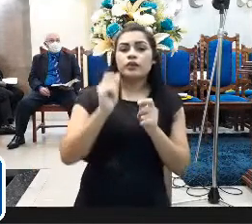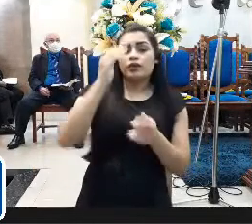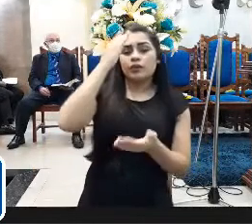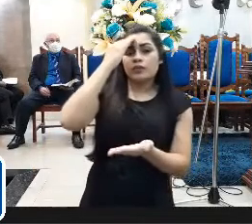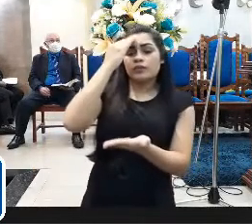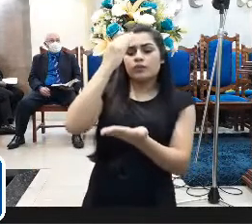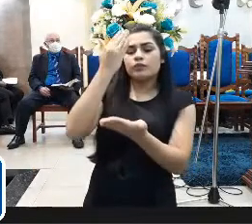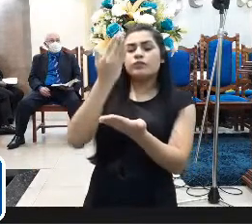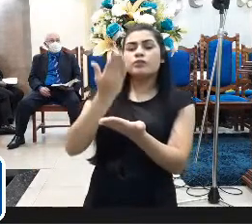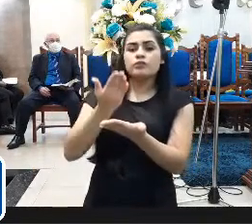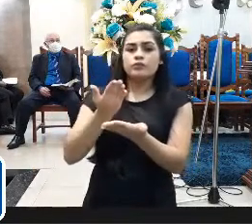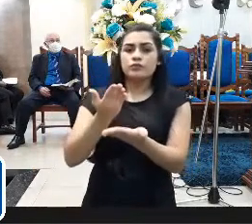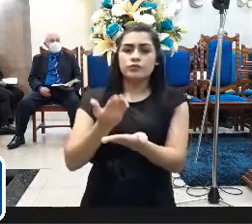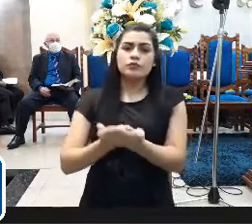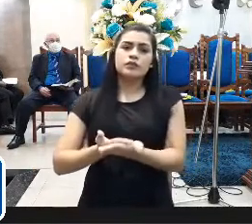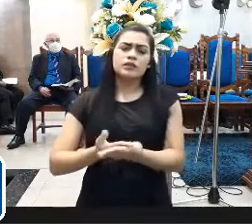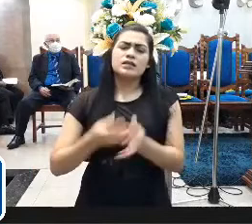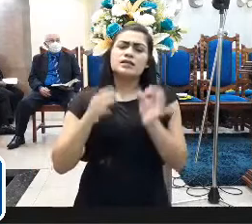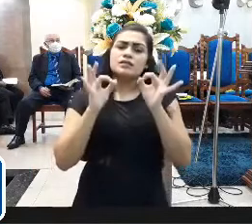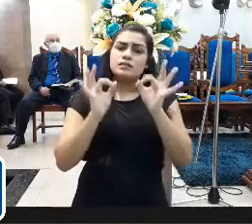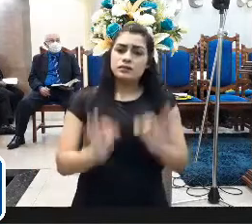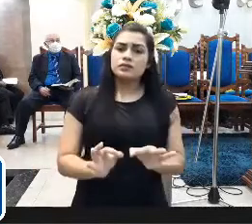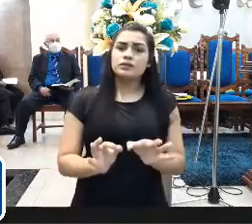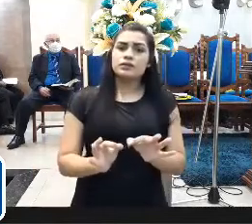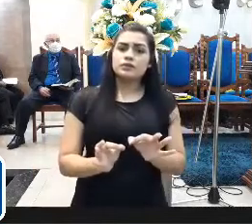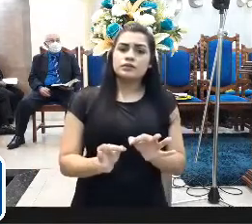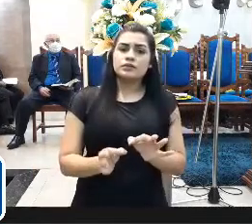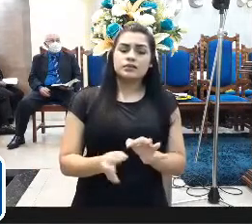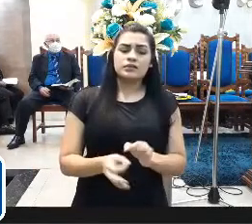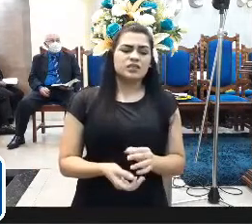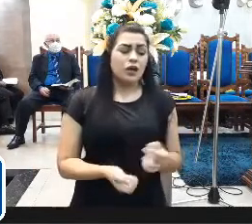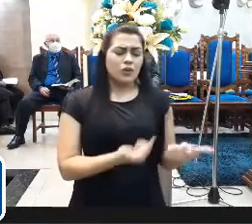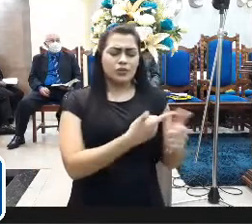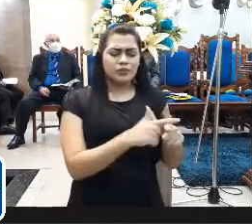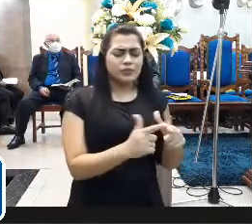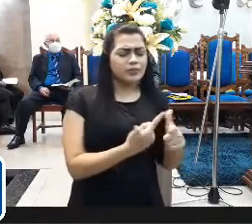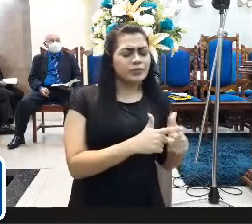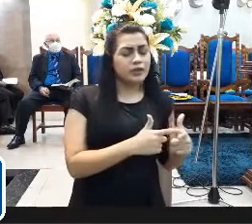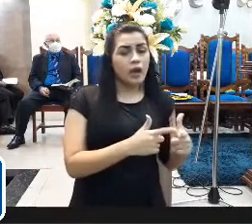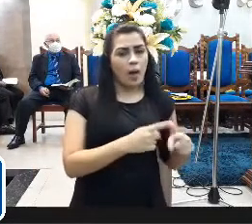e confiante. Está difícil, mas eu vou vencer.